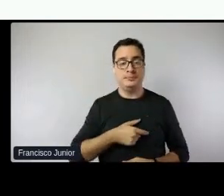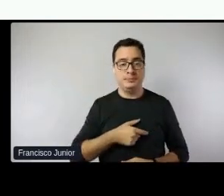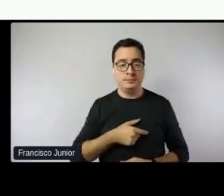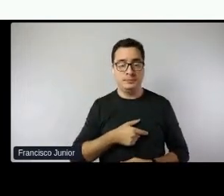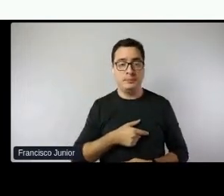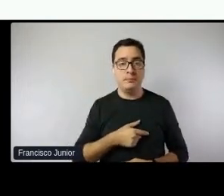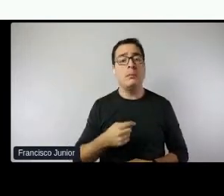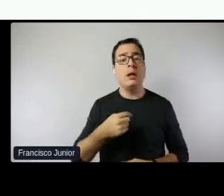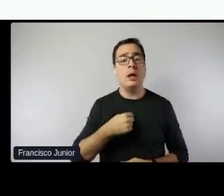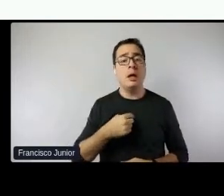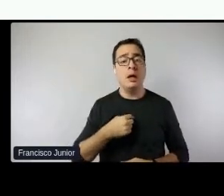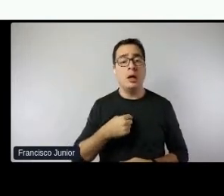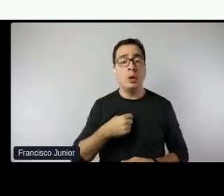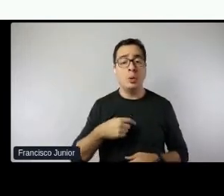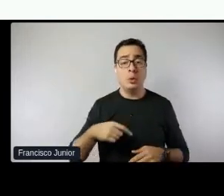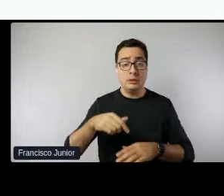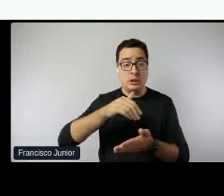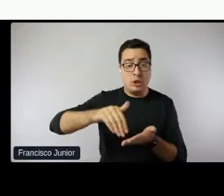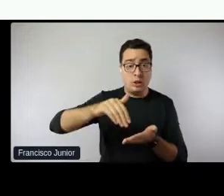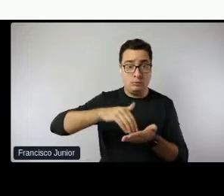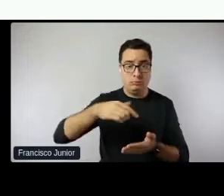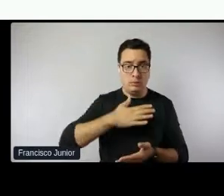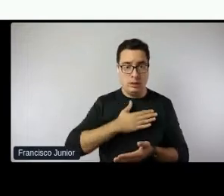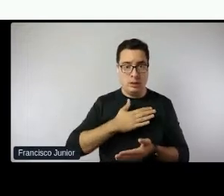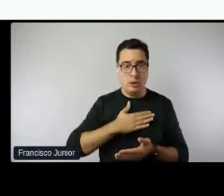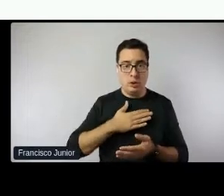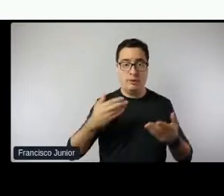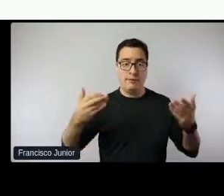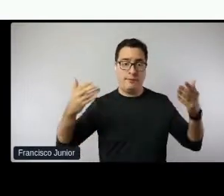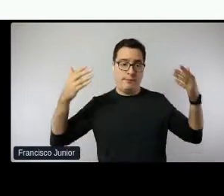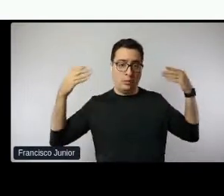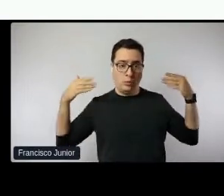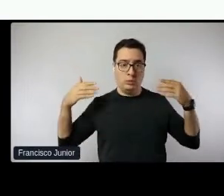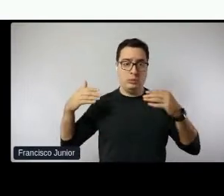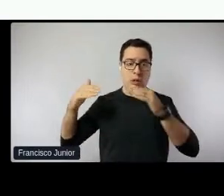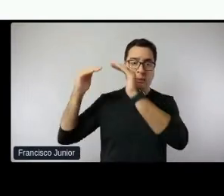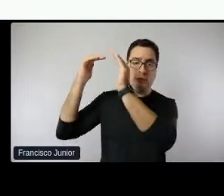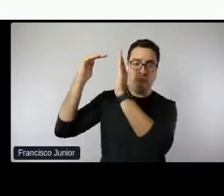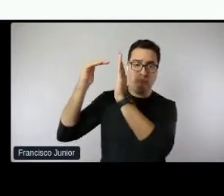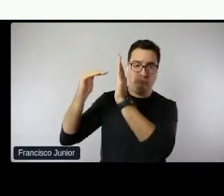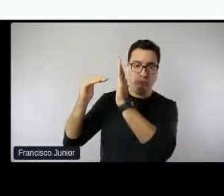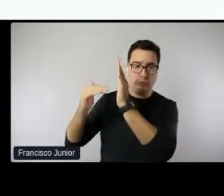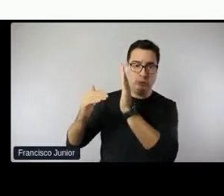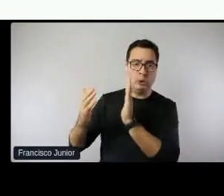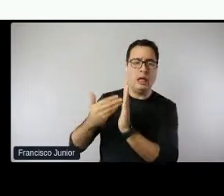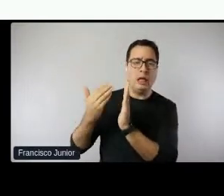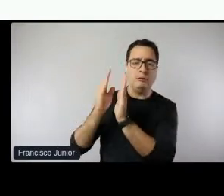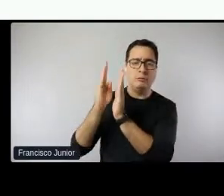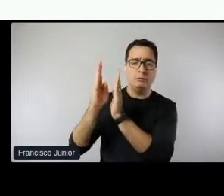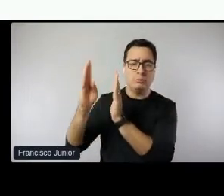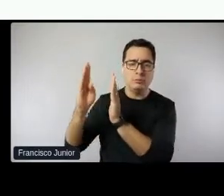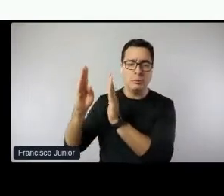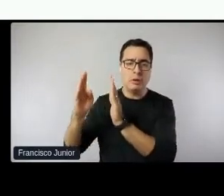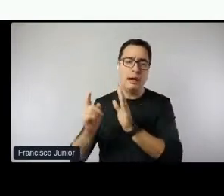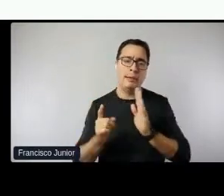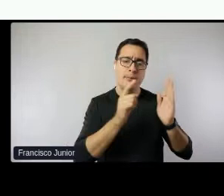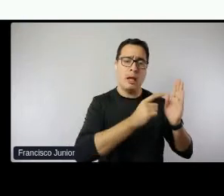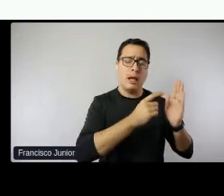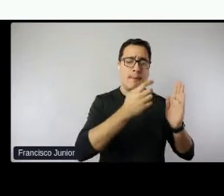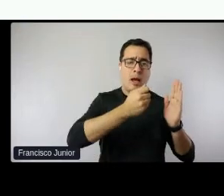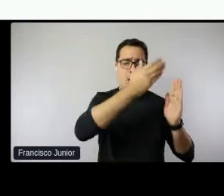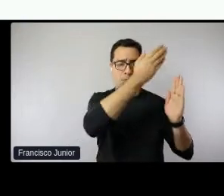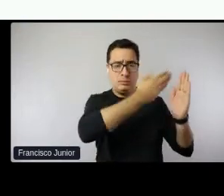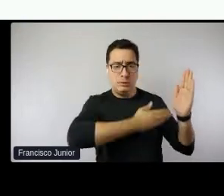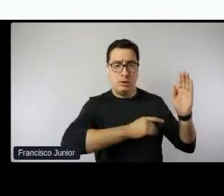no meu escritório com um fundo com uma estante de livros. Lá no fundinho, na parede branca, eu tenho um quadro